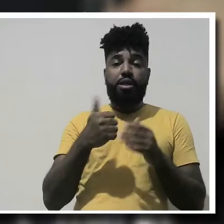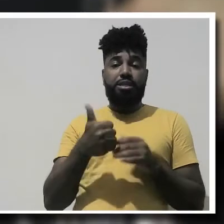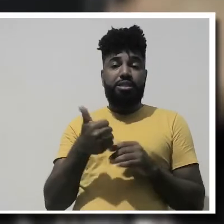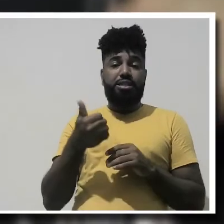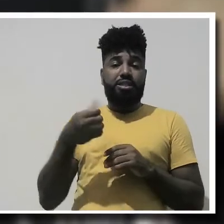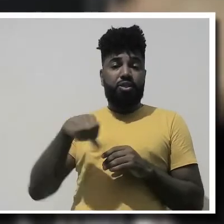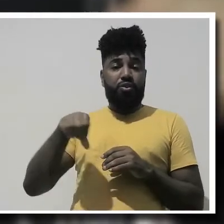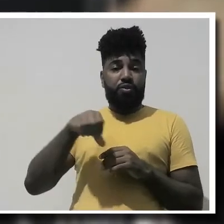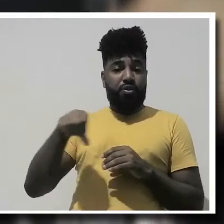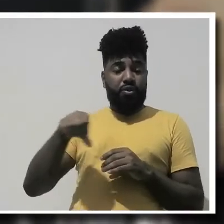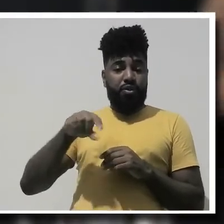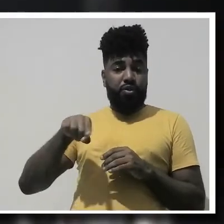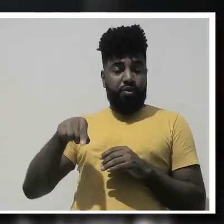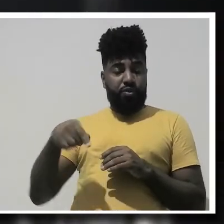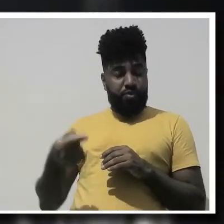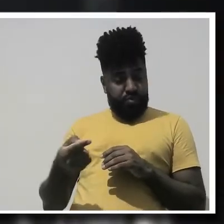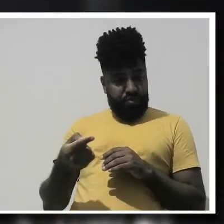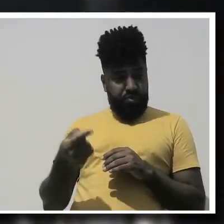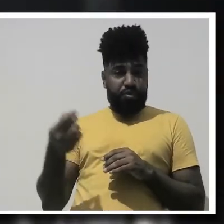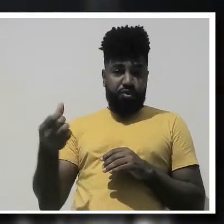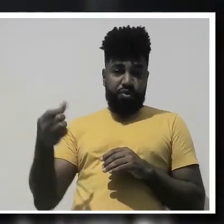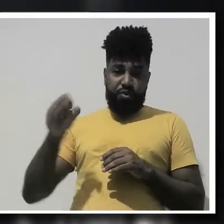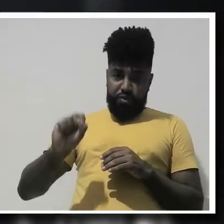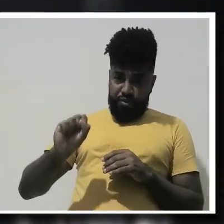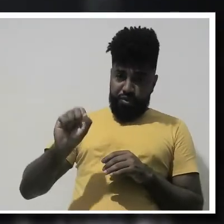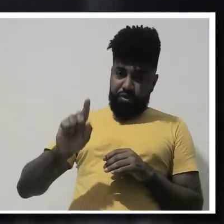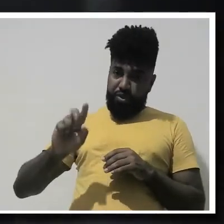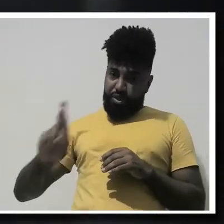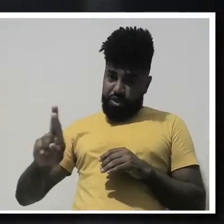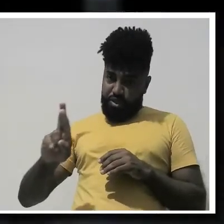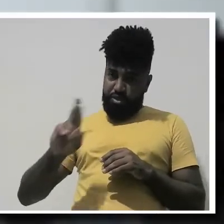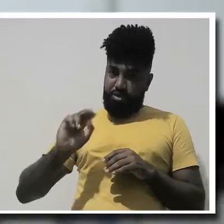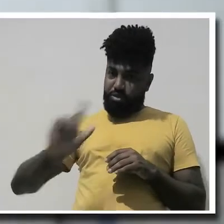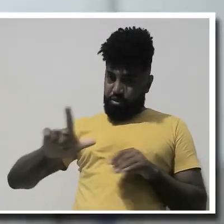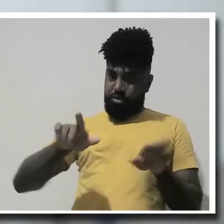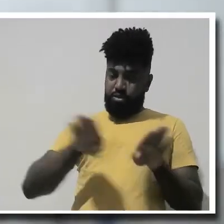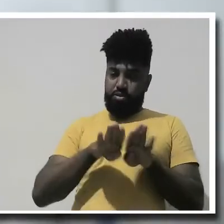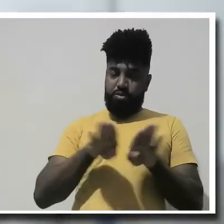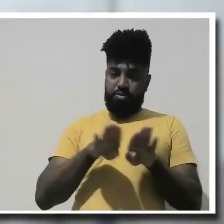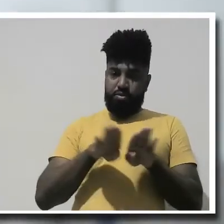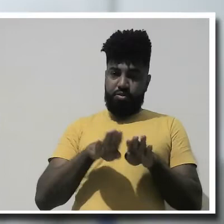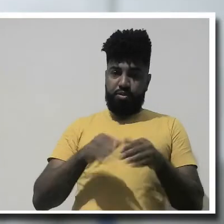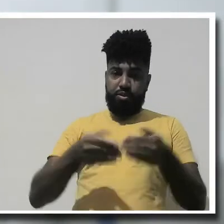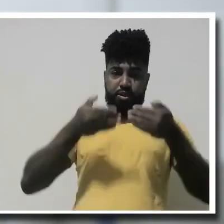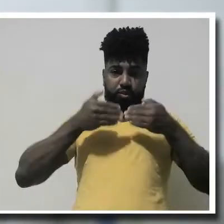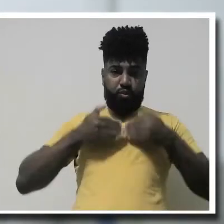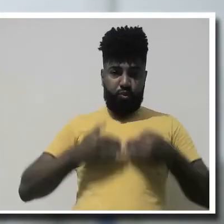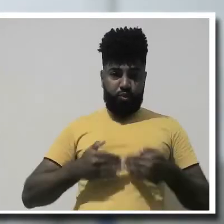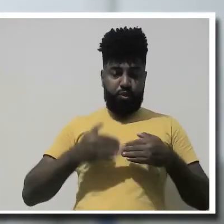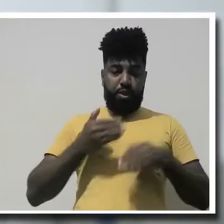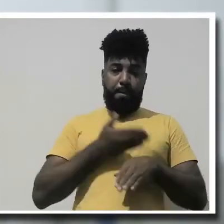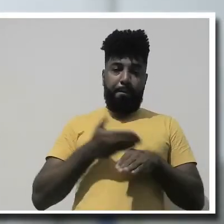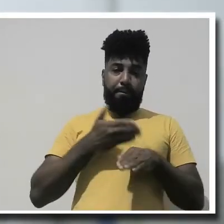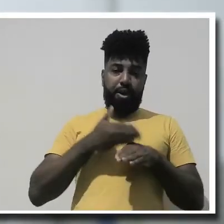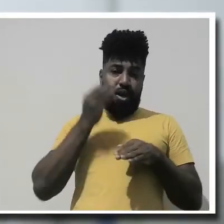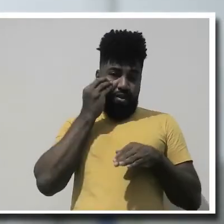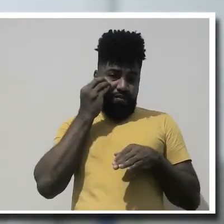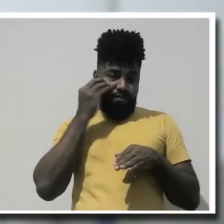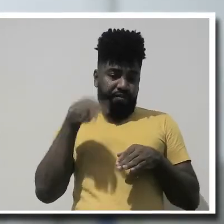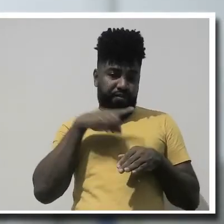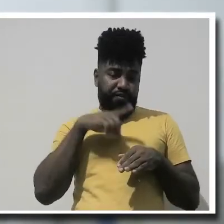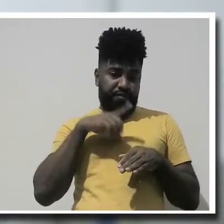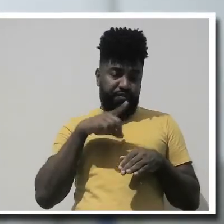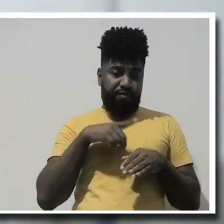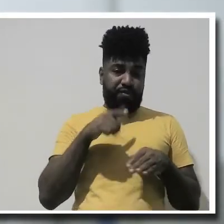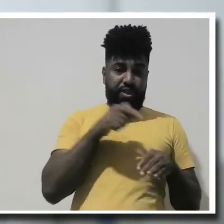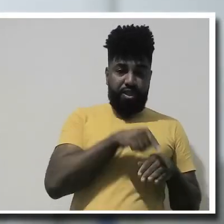de 199,68 gramas por litro. Se a gente colocar um fundo branco aqui, às vezes até dá para ver que uma solução está mais